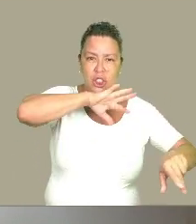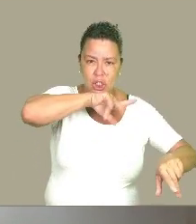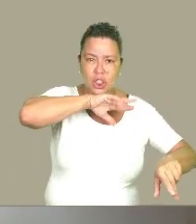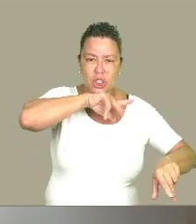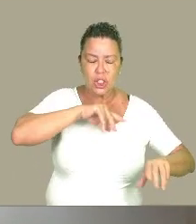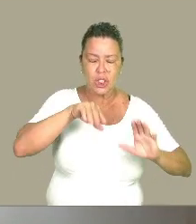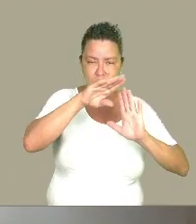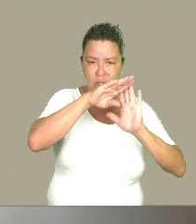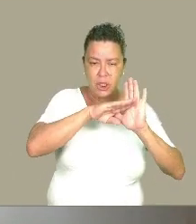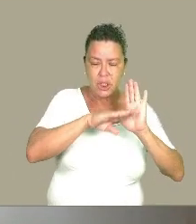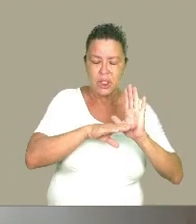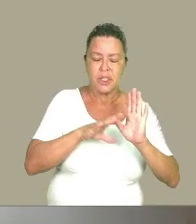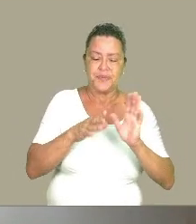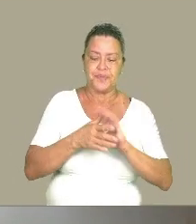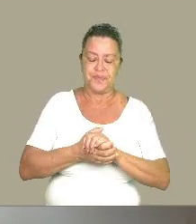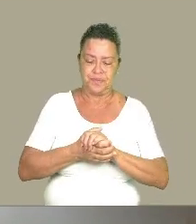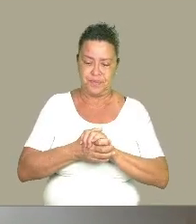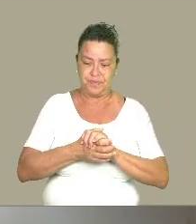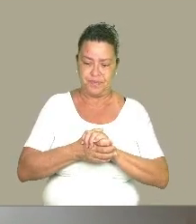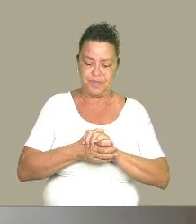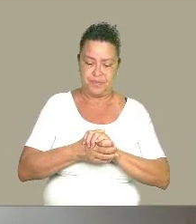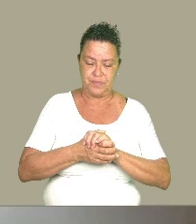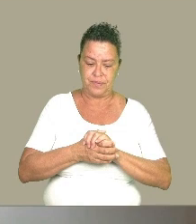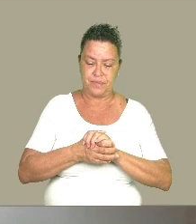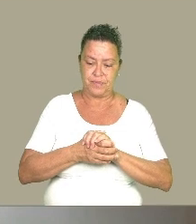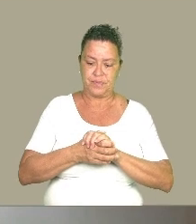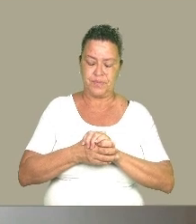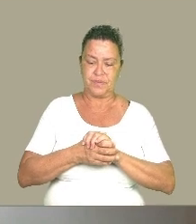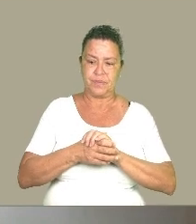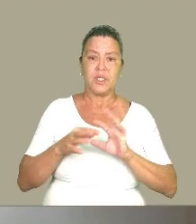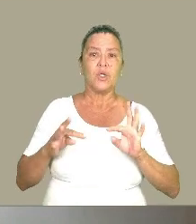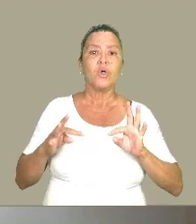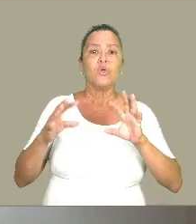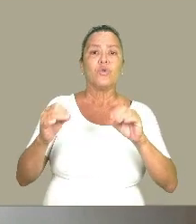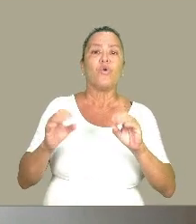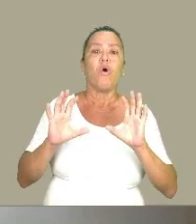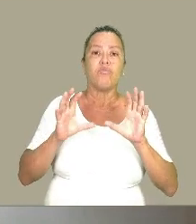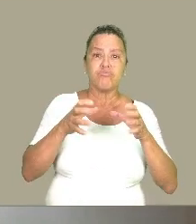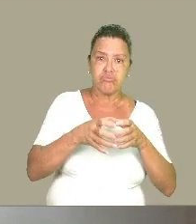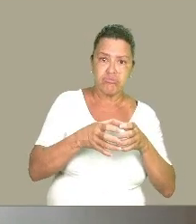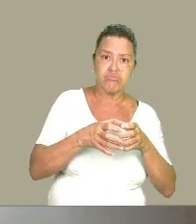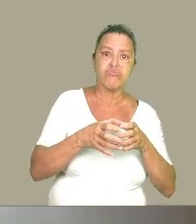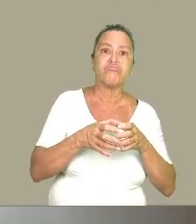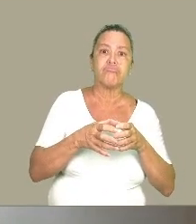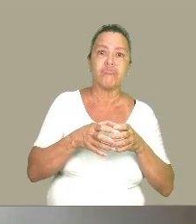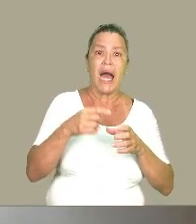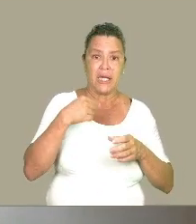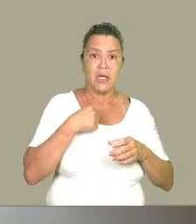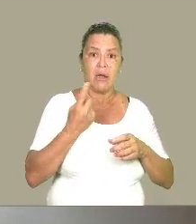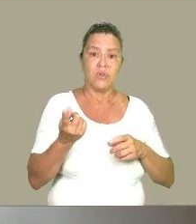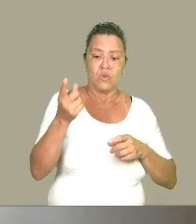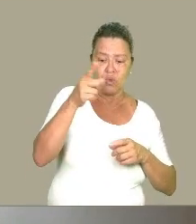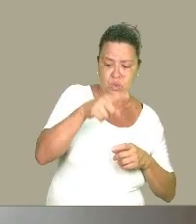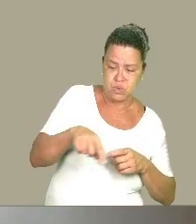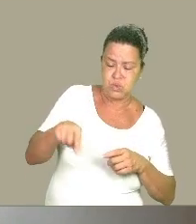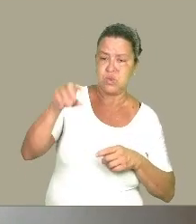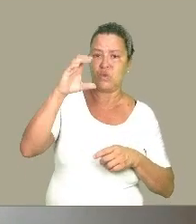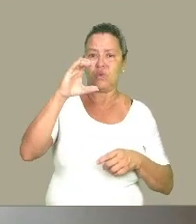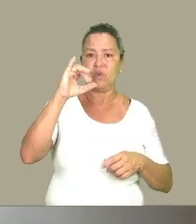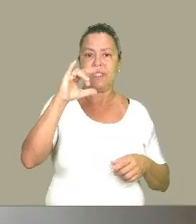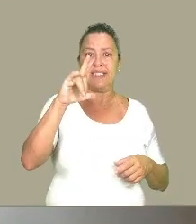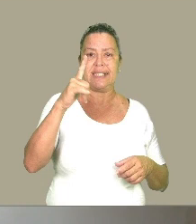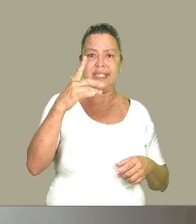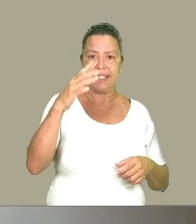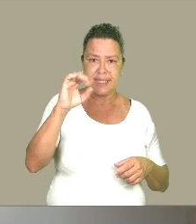pertence. Então, veja bem, todos os ciclos, né, naturais que nós mesmos já passamos, lá no